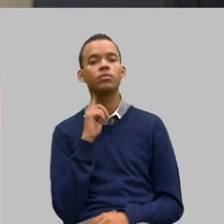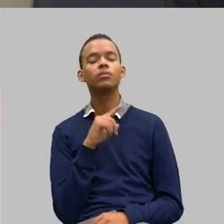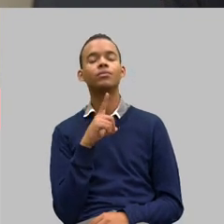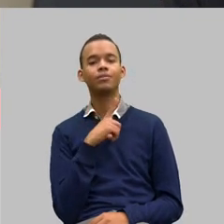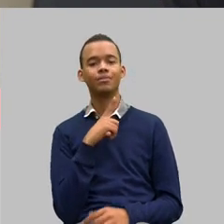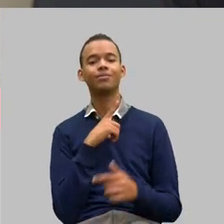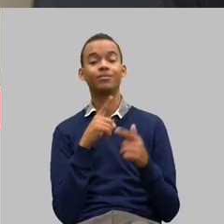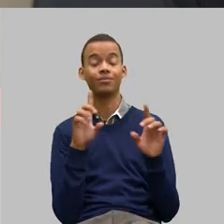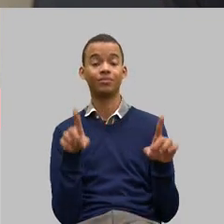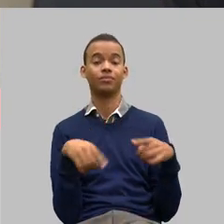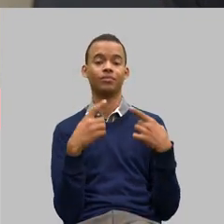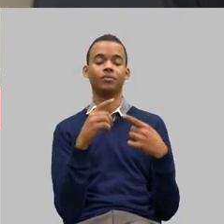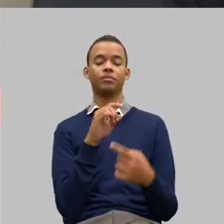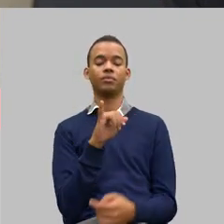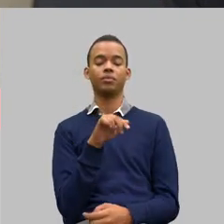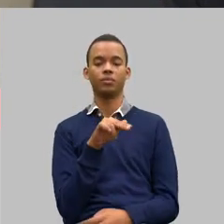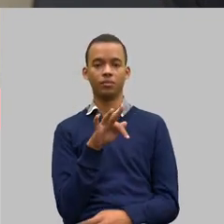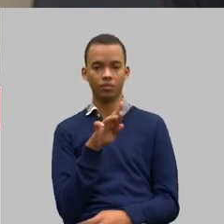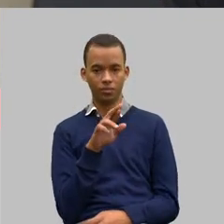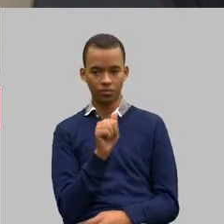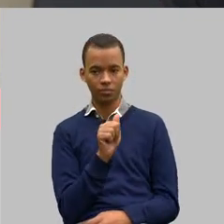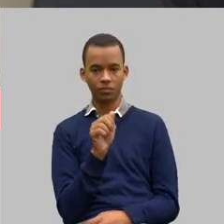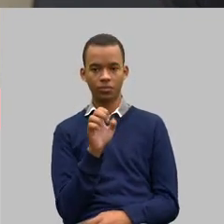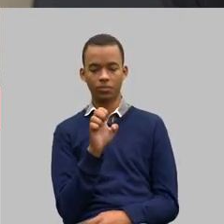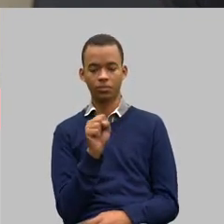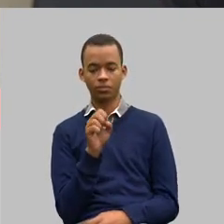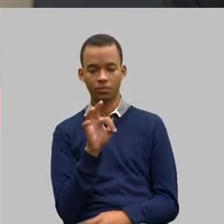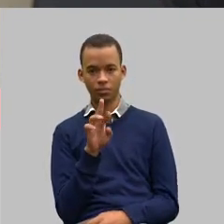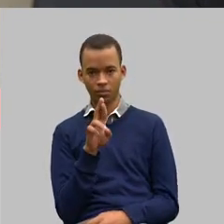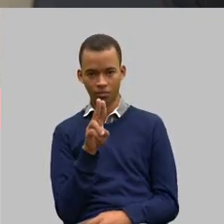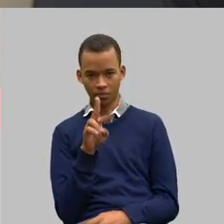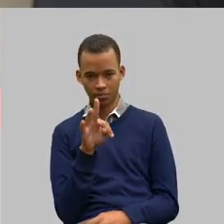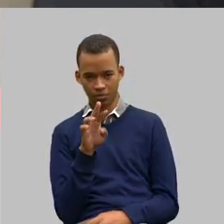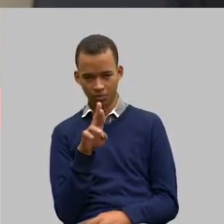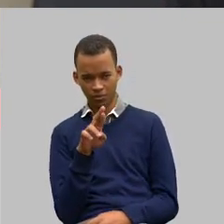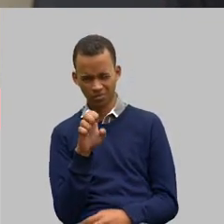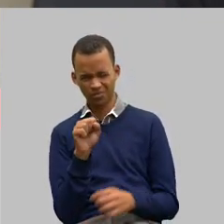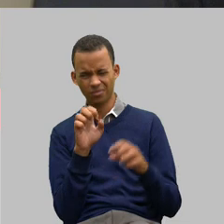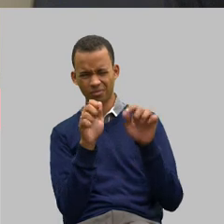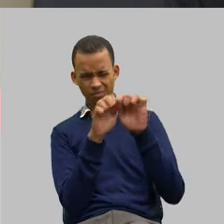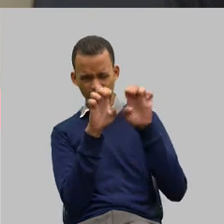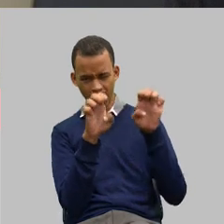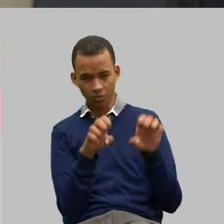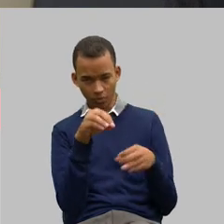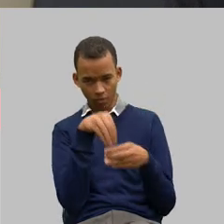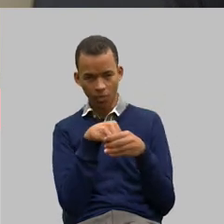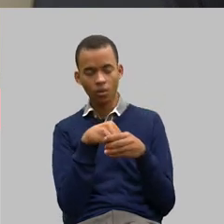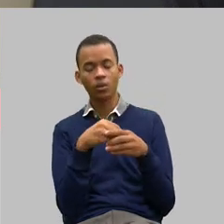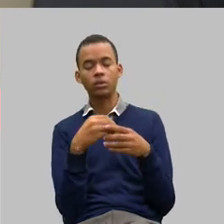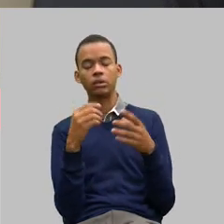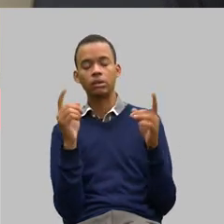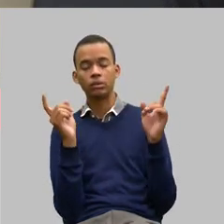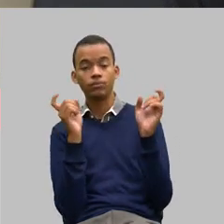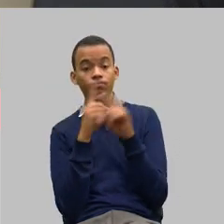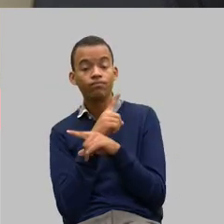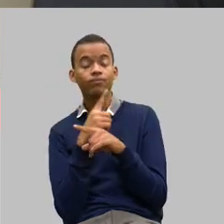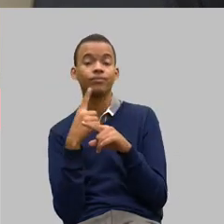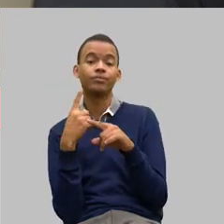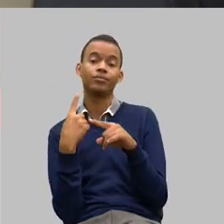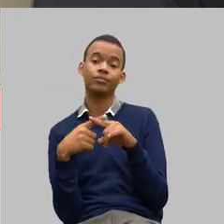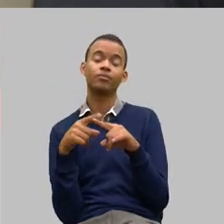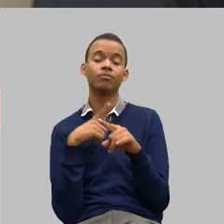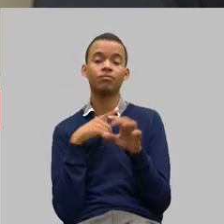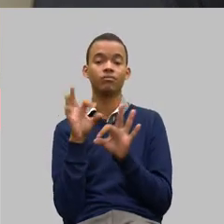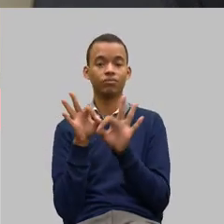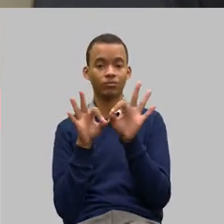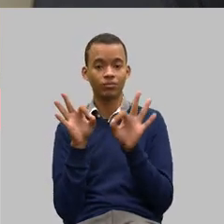muito grande né porque nós temos o Estado tem uma né uma localização estratégica né E temos a